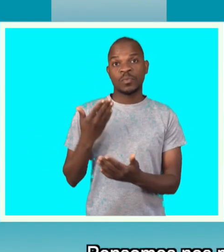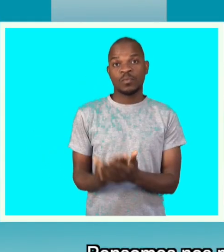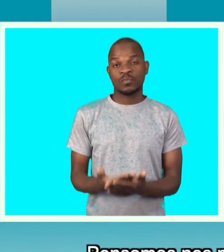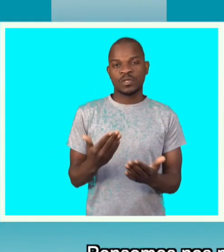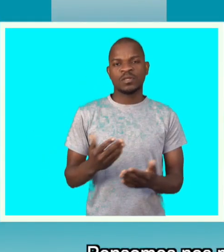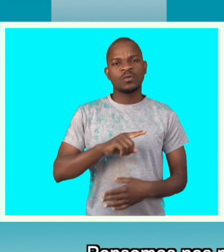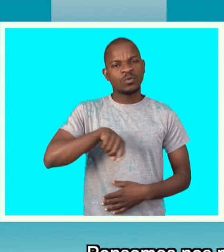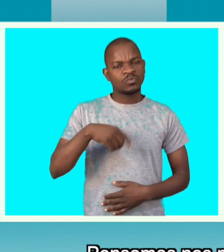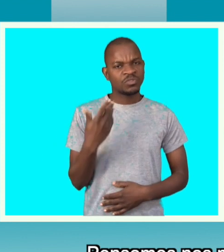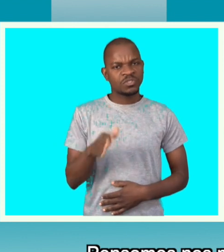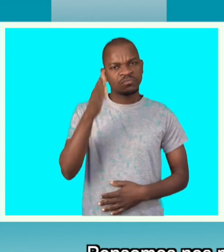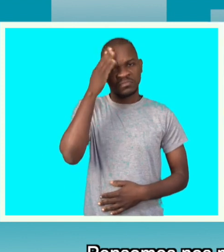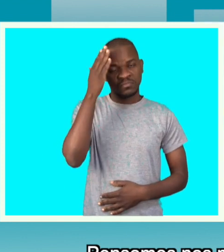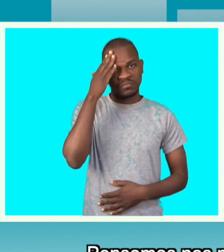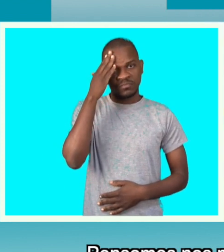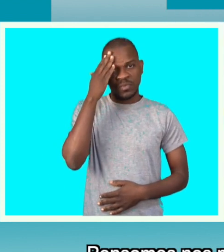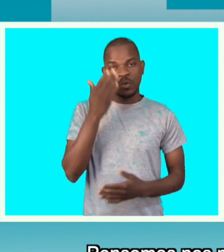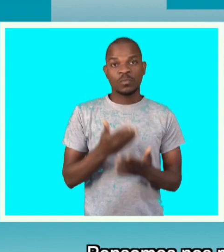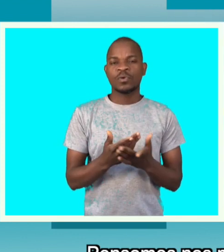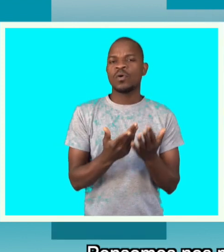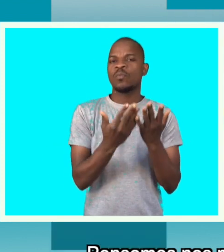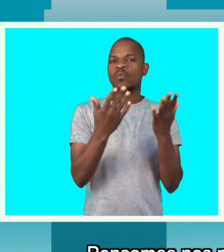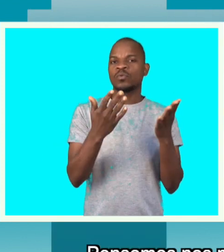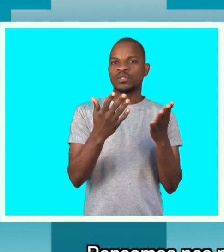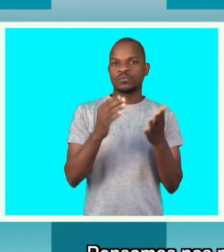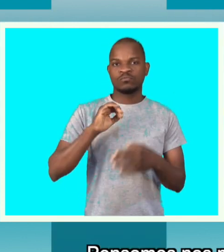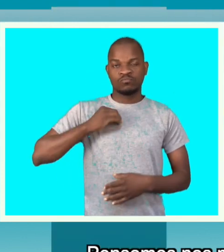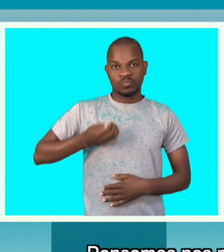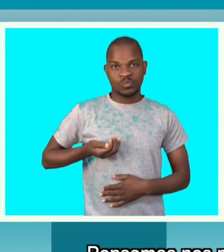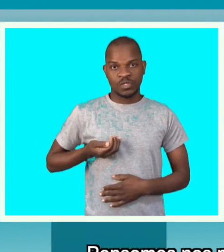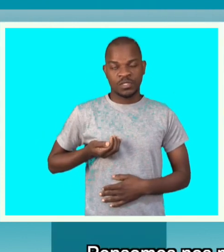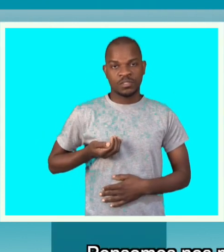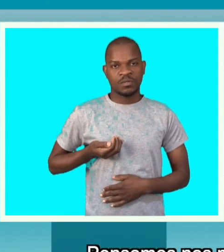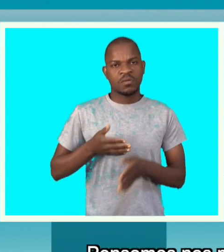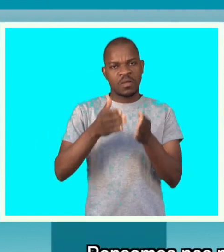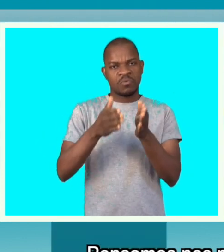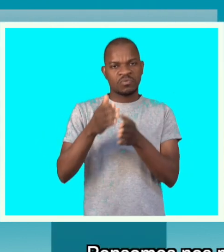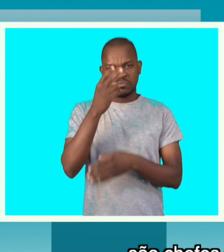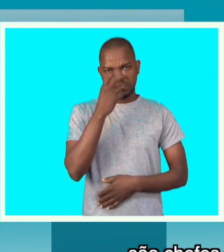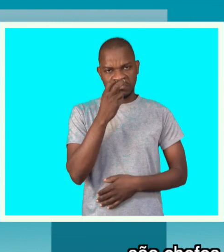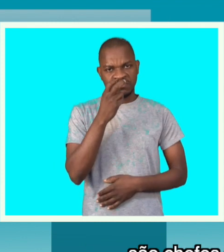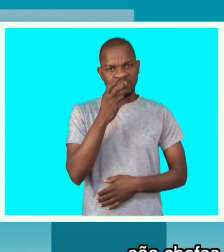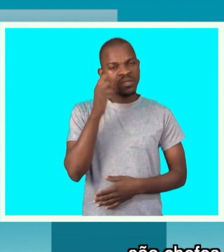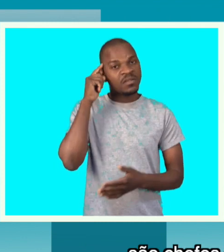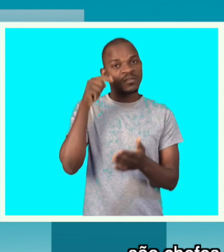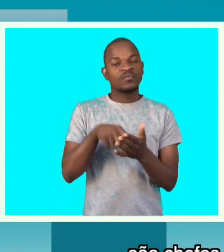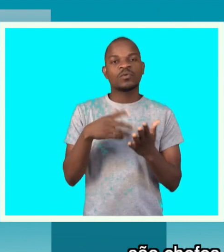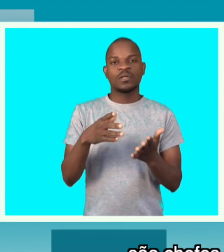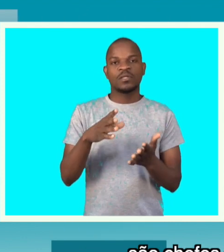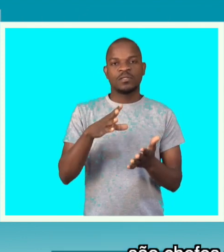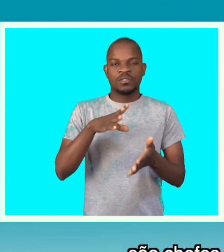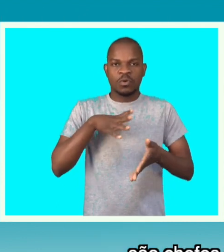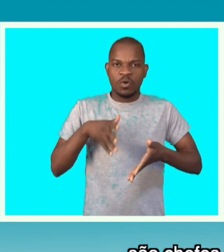sabemos que a maior parte das nossas mulheres são